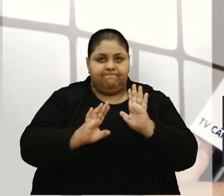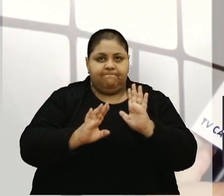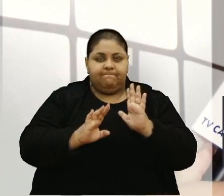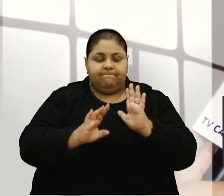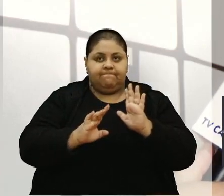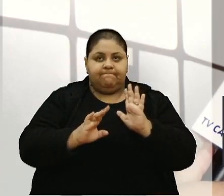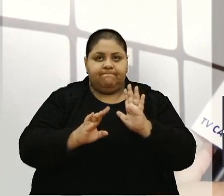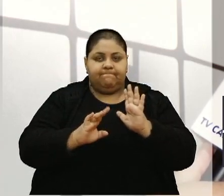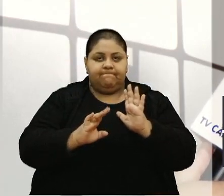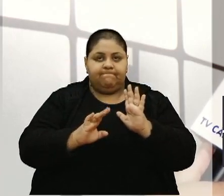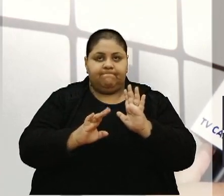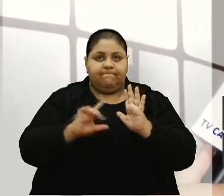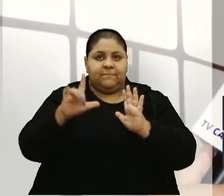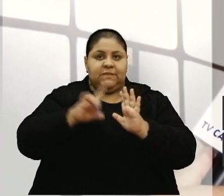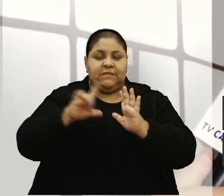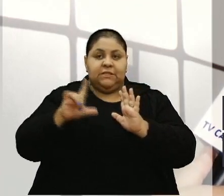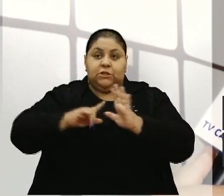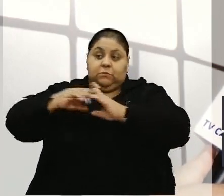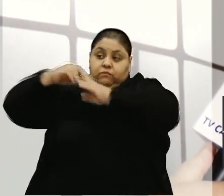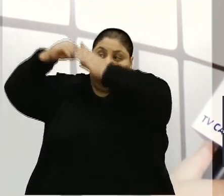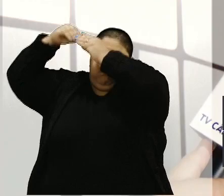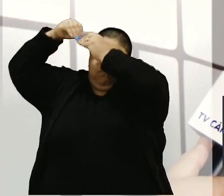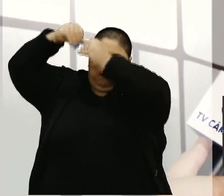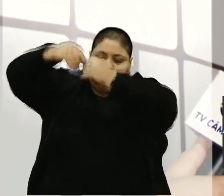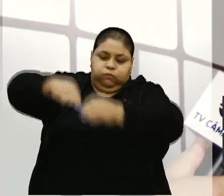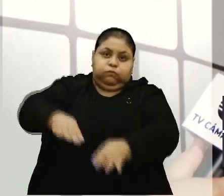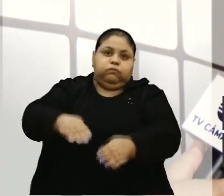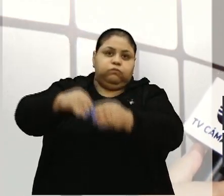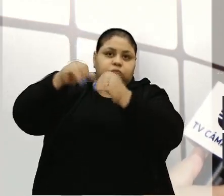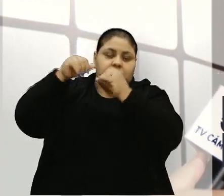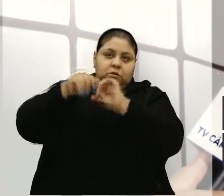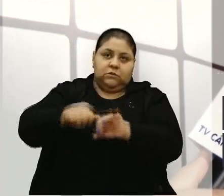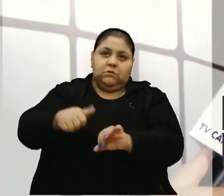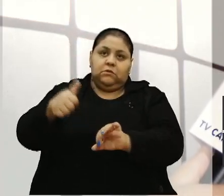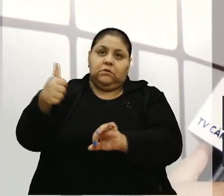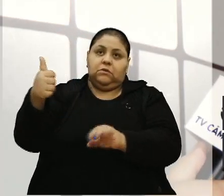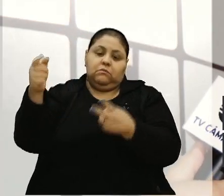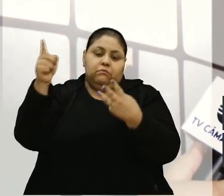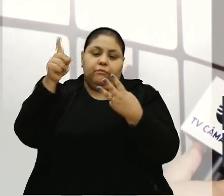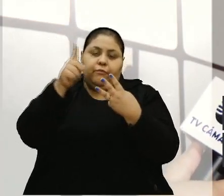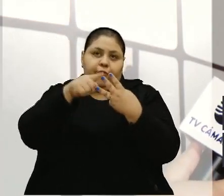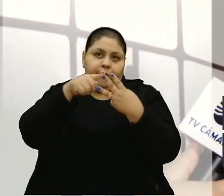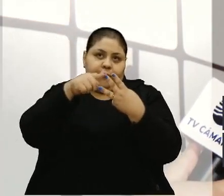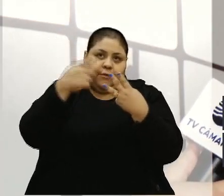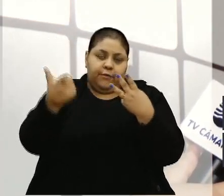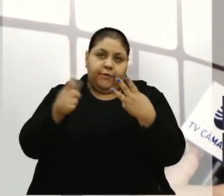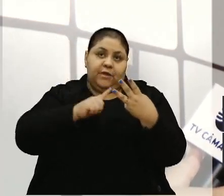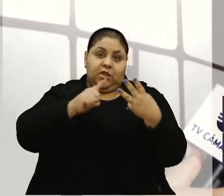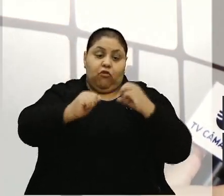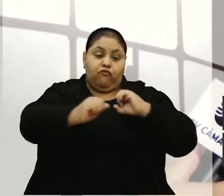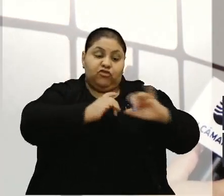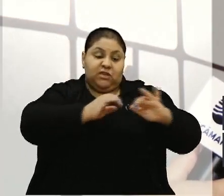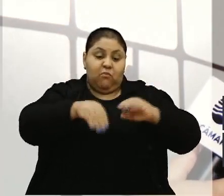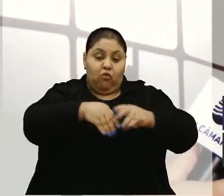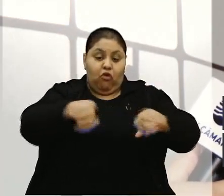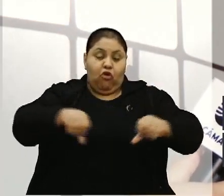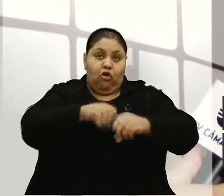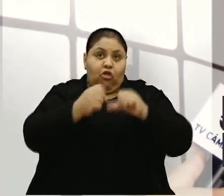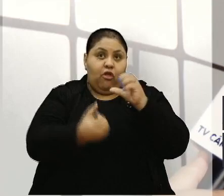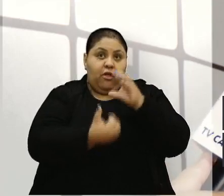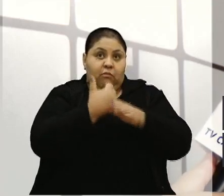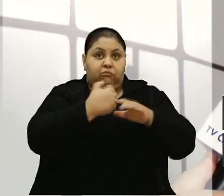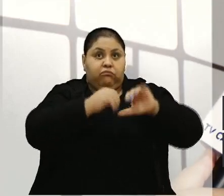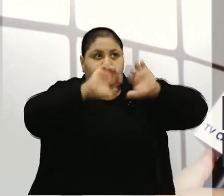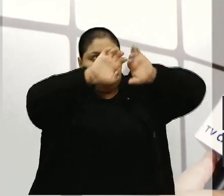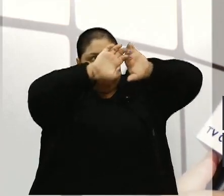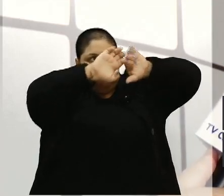pois houve desbarrancamento. No 1º de Maio, por exemplo, houve os tremores de terra que gerou rachaduras